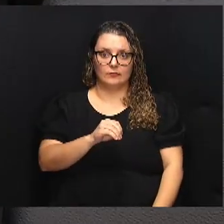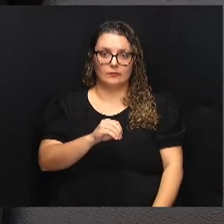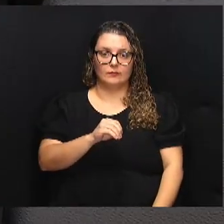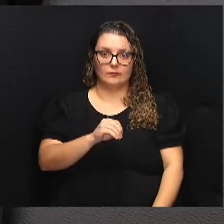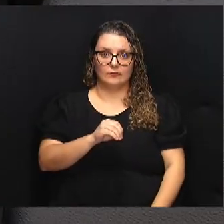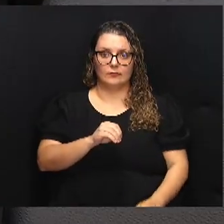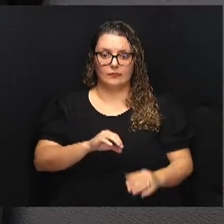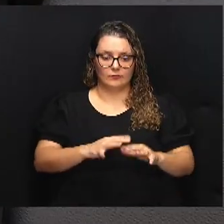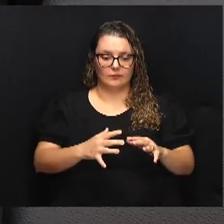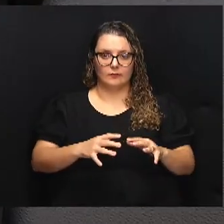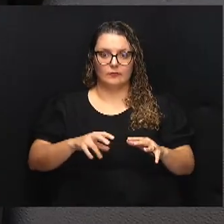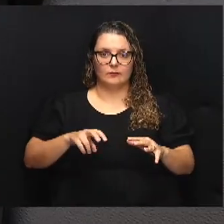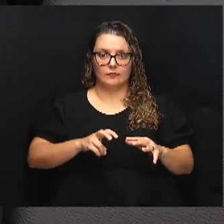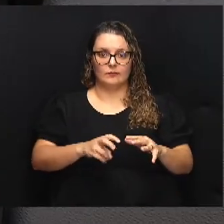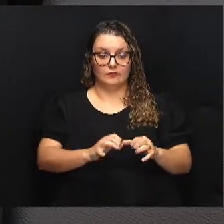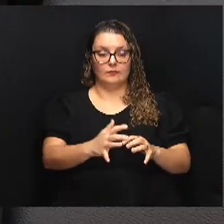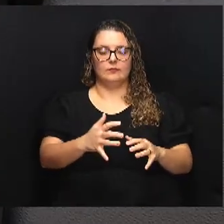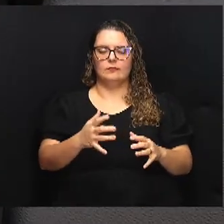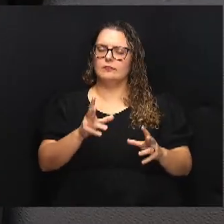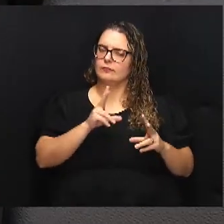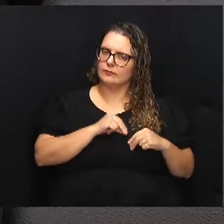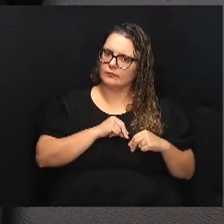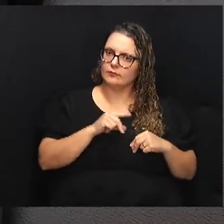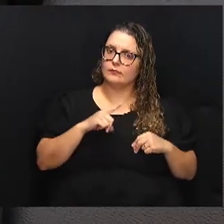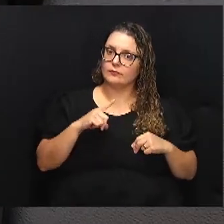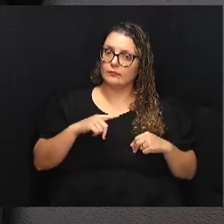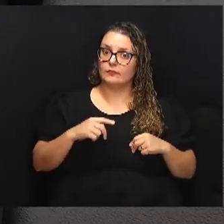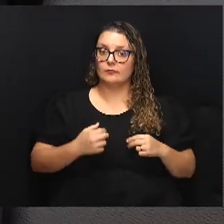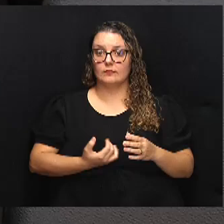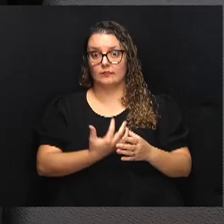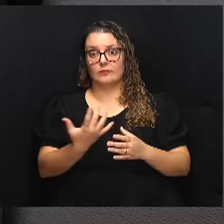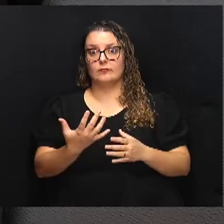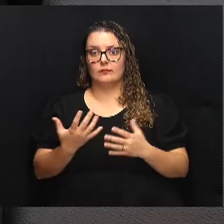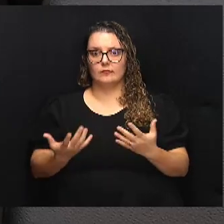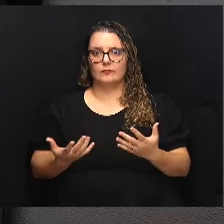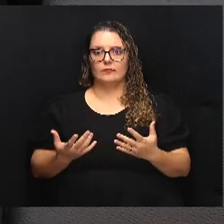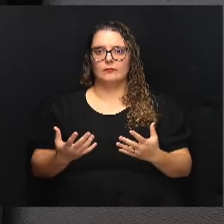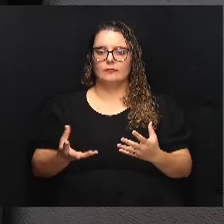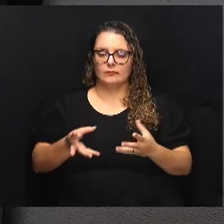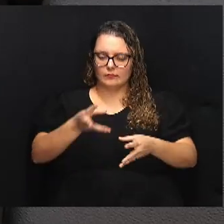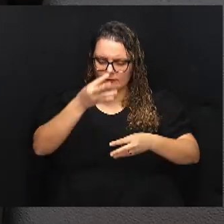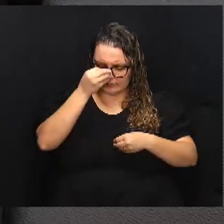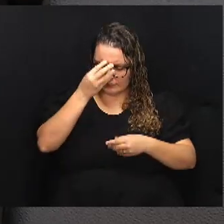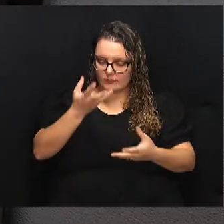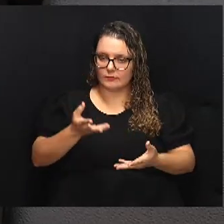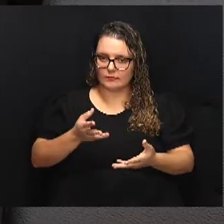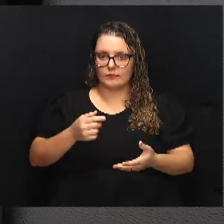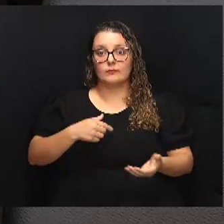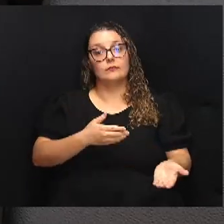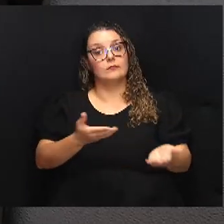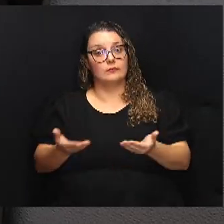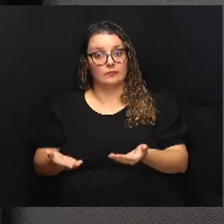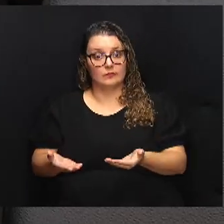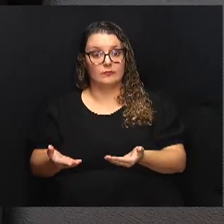tomou um choque. Pensei naquilo e falei assim, também tem plantas também que ele pode. Então guardei isso para mim e falei assim, vou apresentar